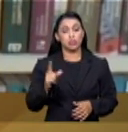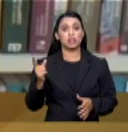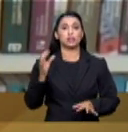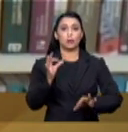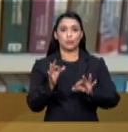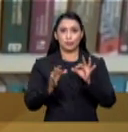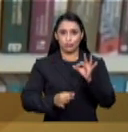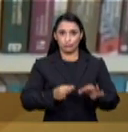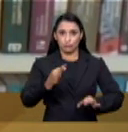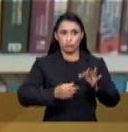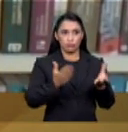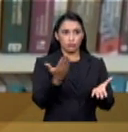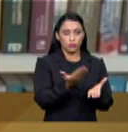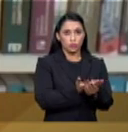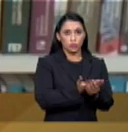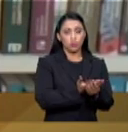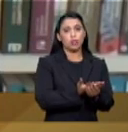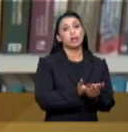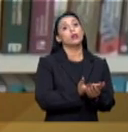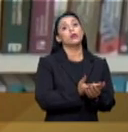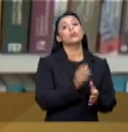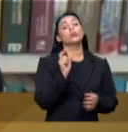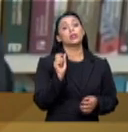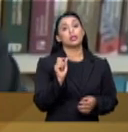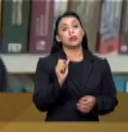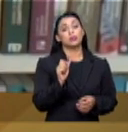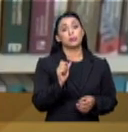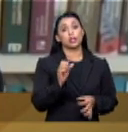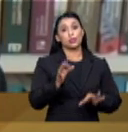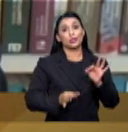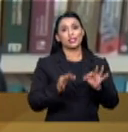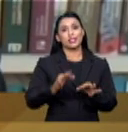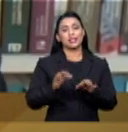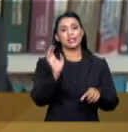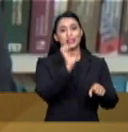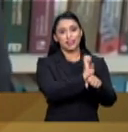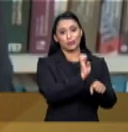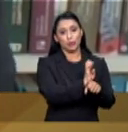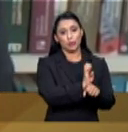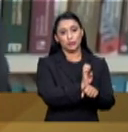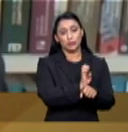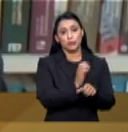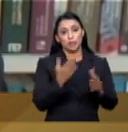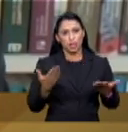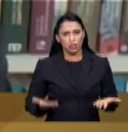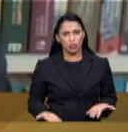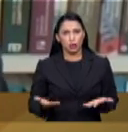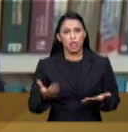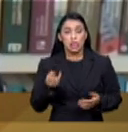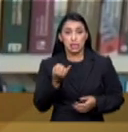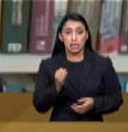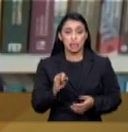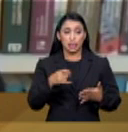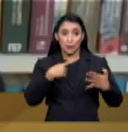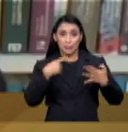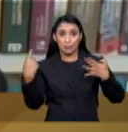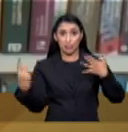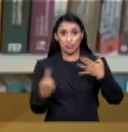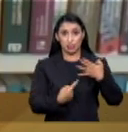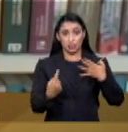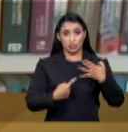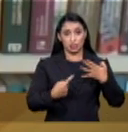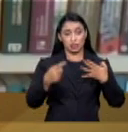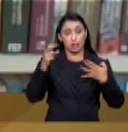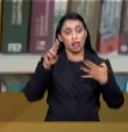justiça estadual. Percebam, senhores ministros, que se a União ajuiza uma demanda perante a primeira instância, não